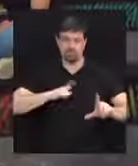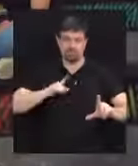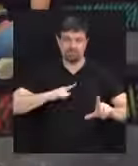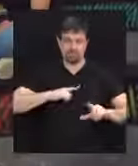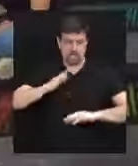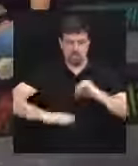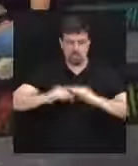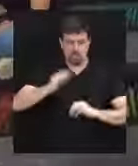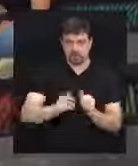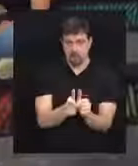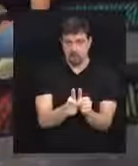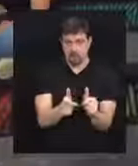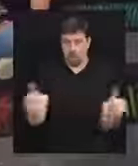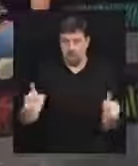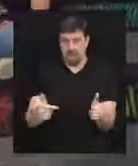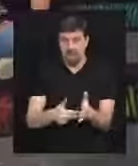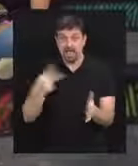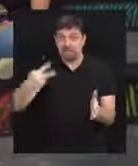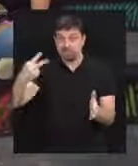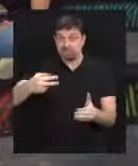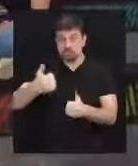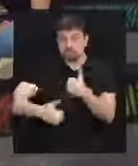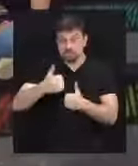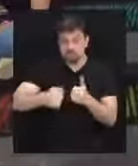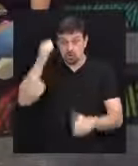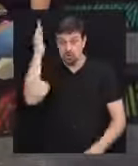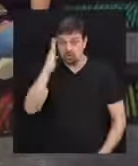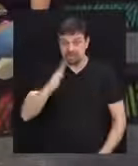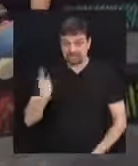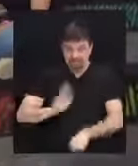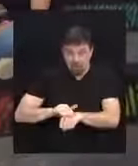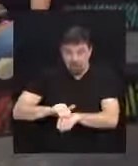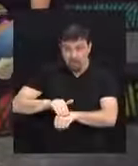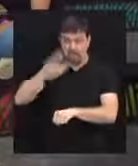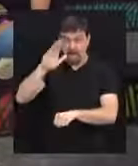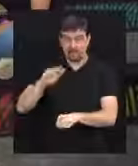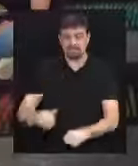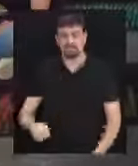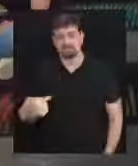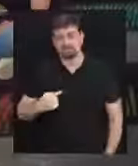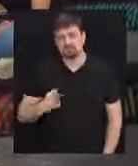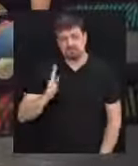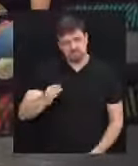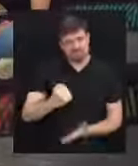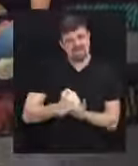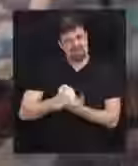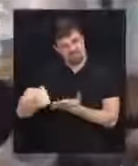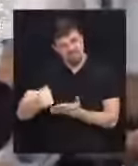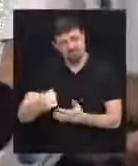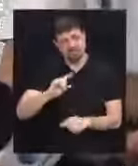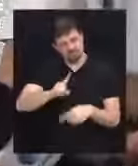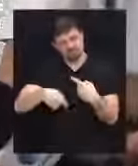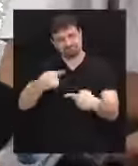gente praticando, hoje é o segundo esporte mais praticado no Brasil, então... meio que passou. Hoje o